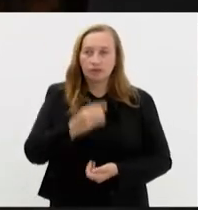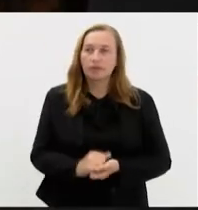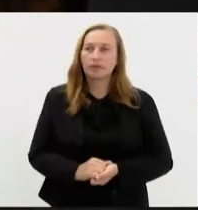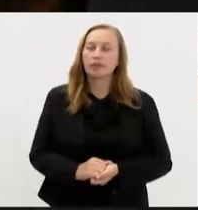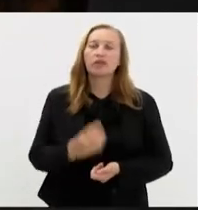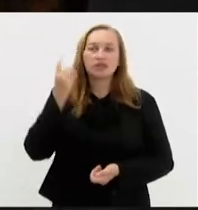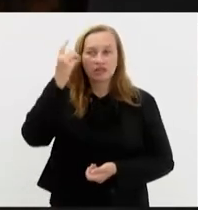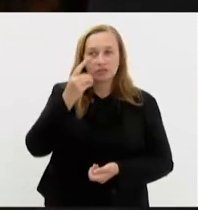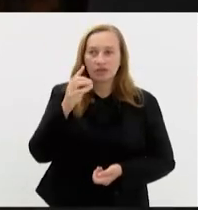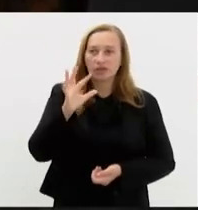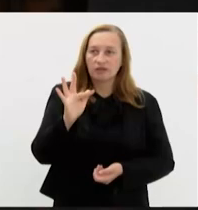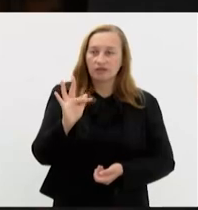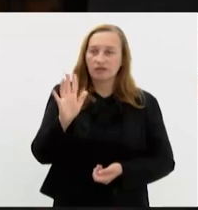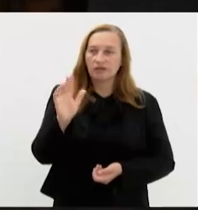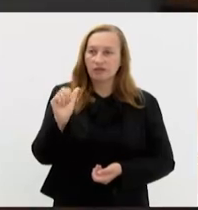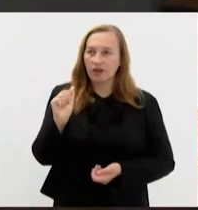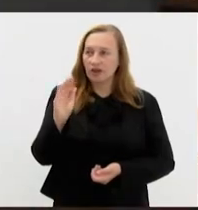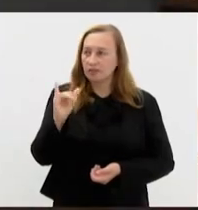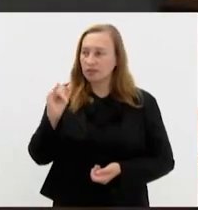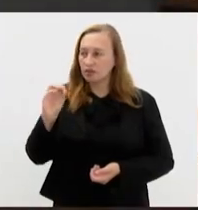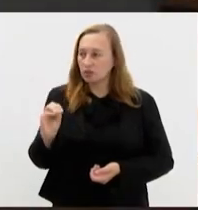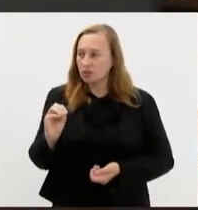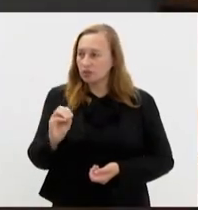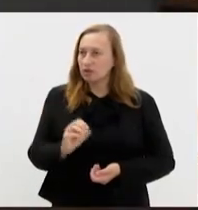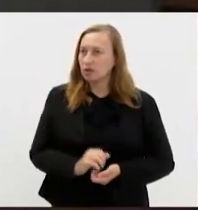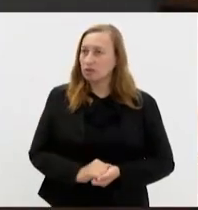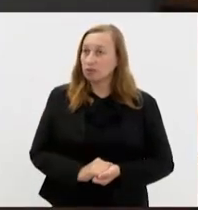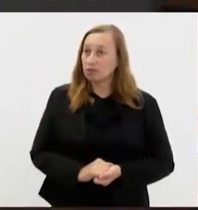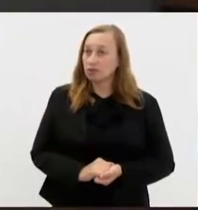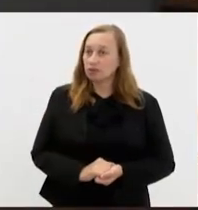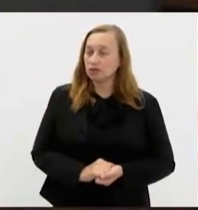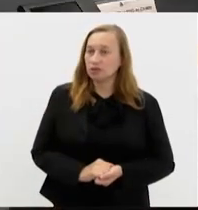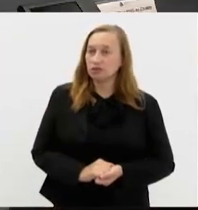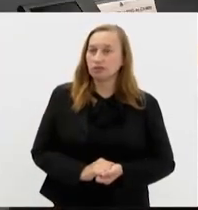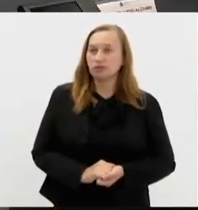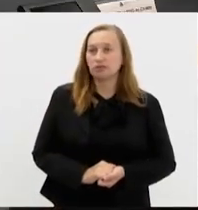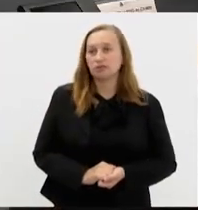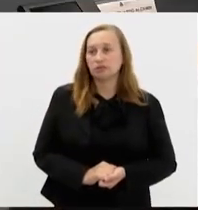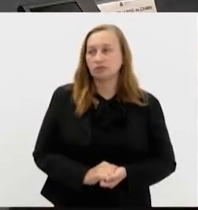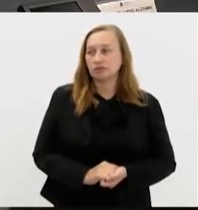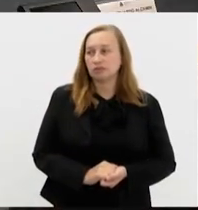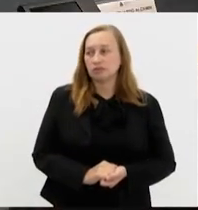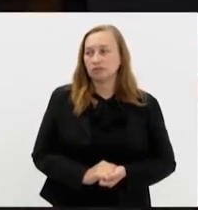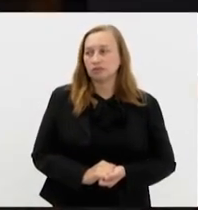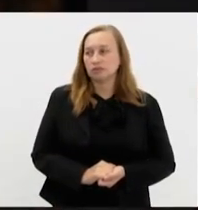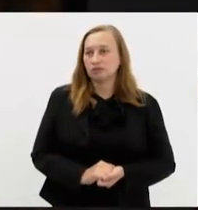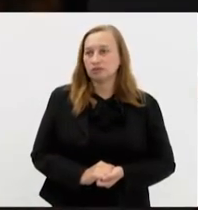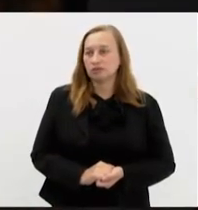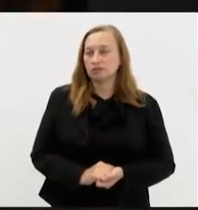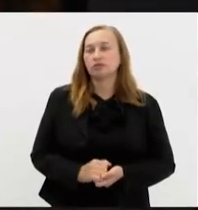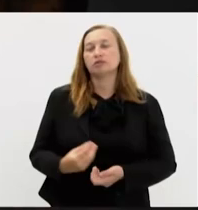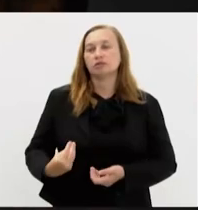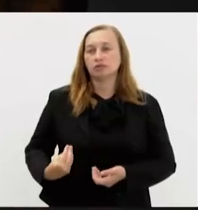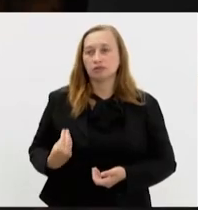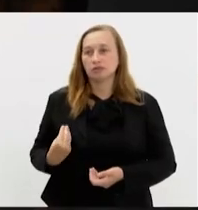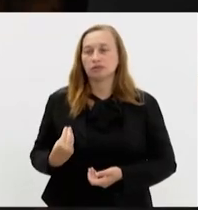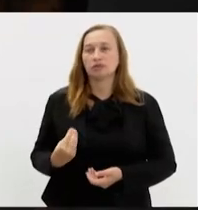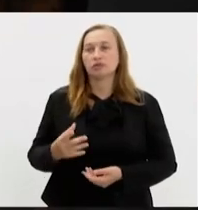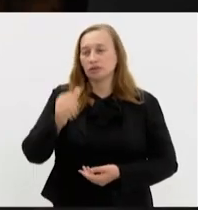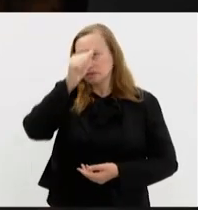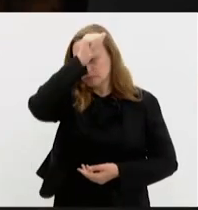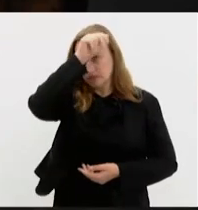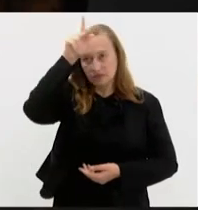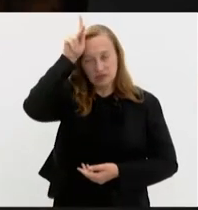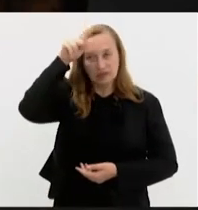Fábio Silva Muito obrigado Deputado por estar aqui presente restar a presença da nossa querida prefeita de